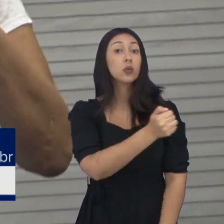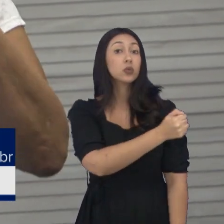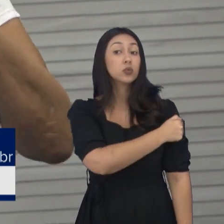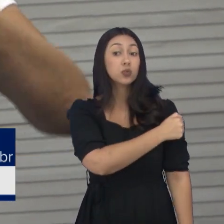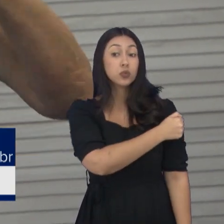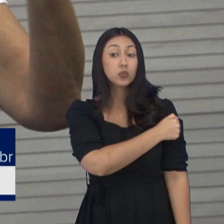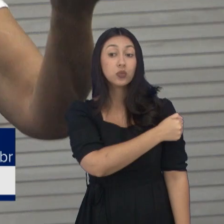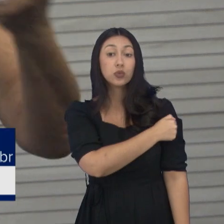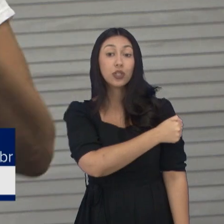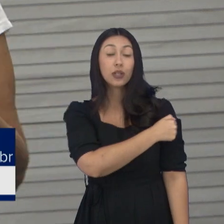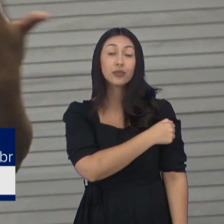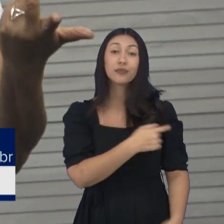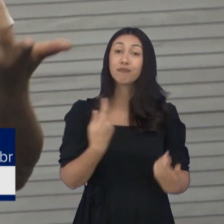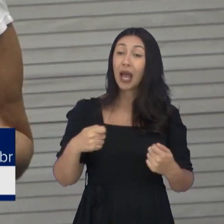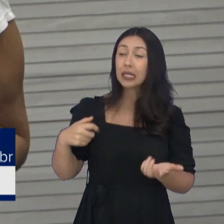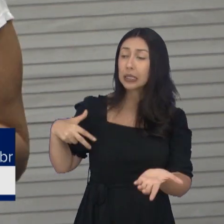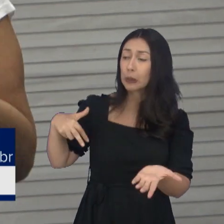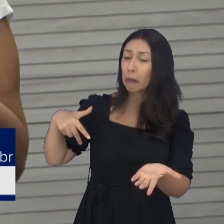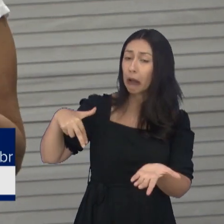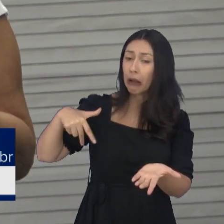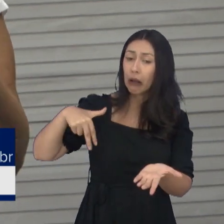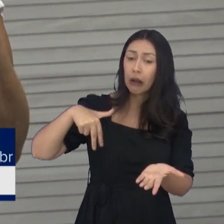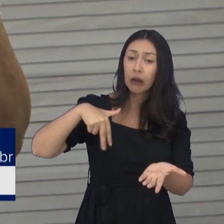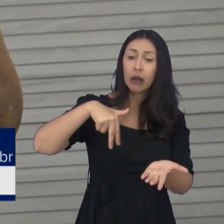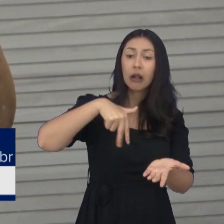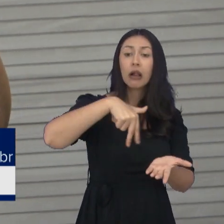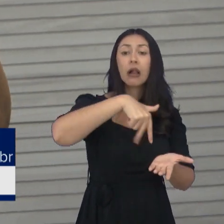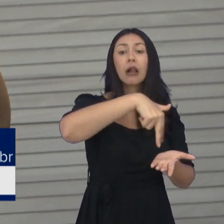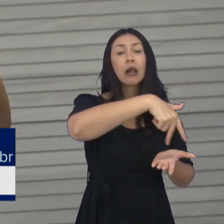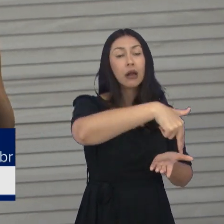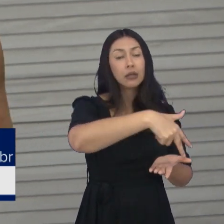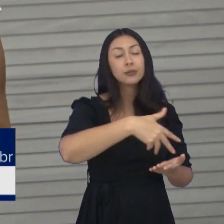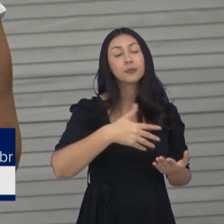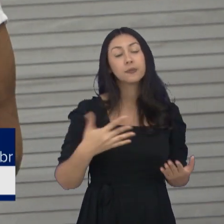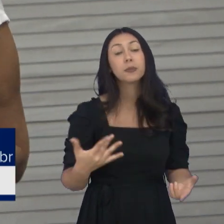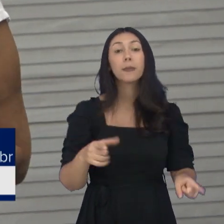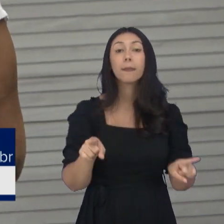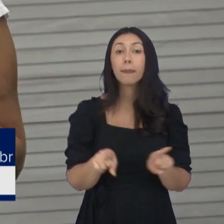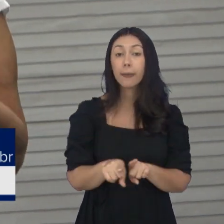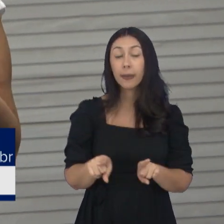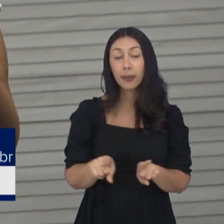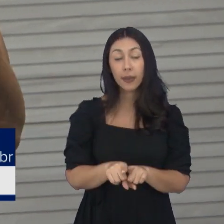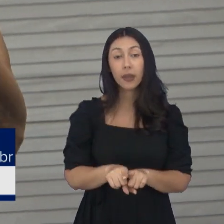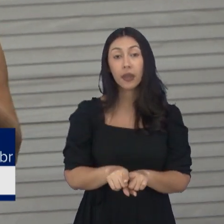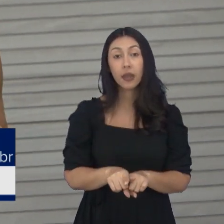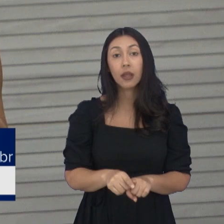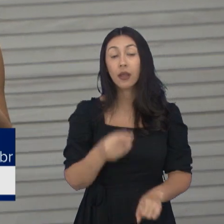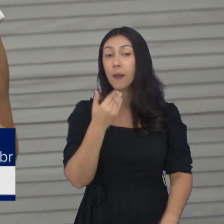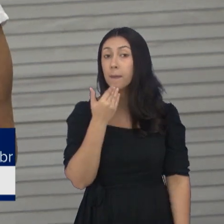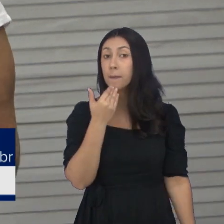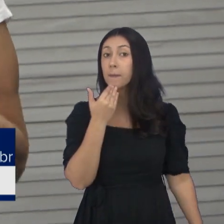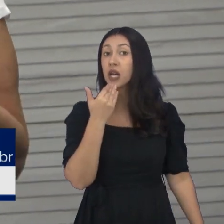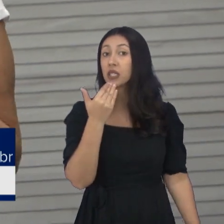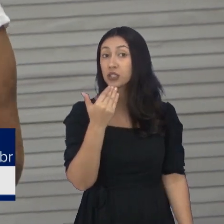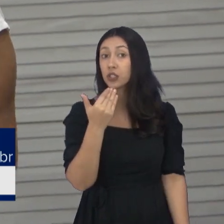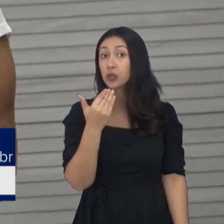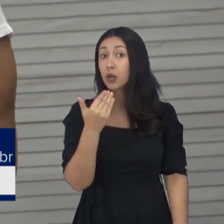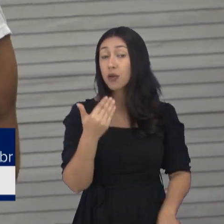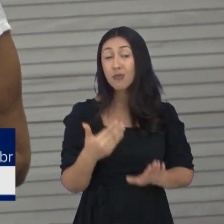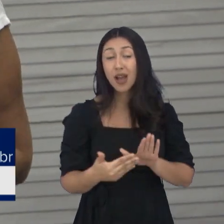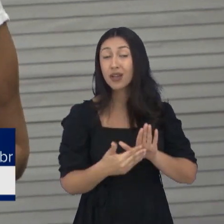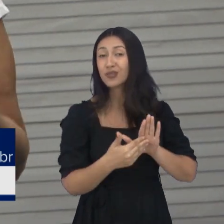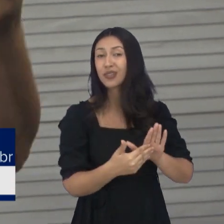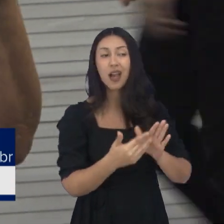têm que ir a pé, infelizmente. Além do ônibus, também colocaram o problema do